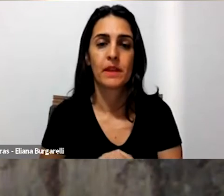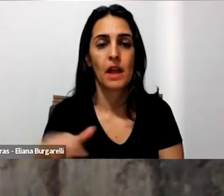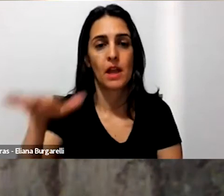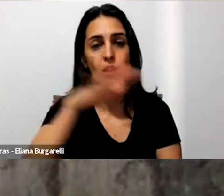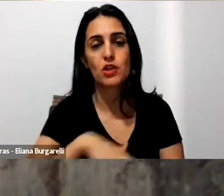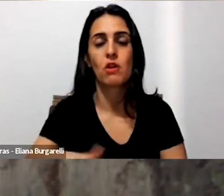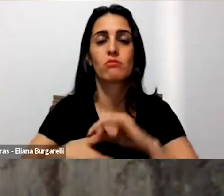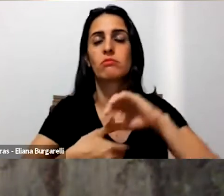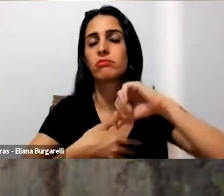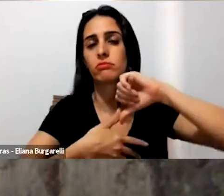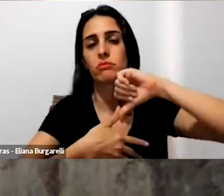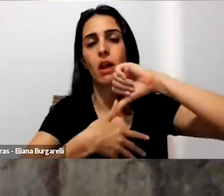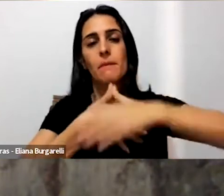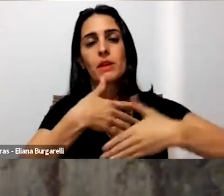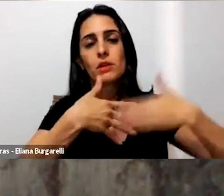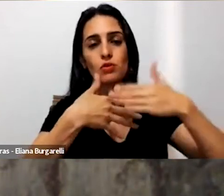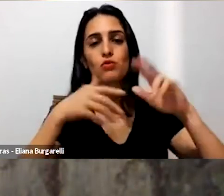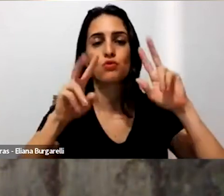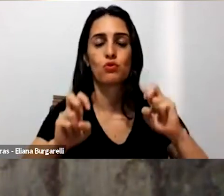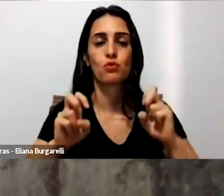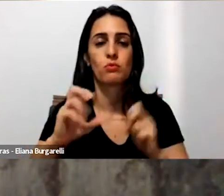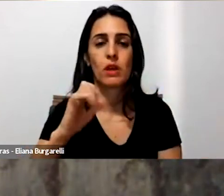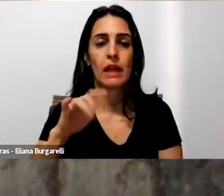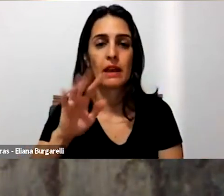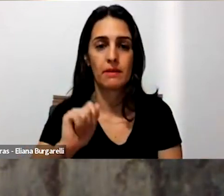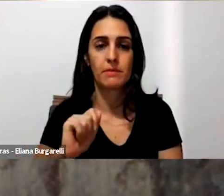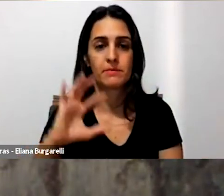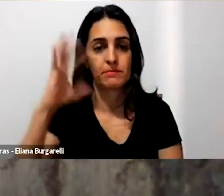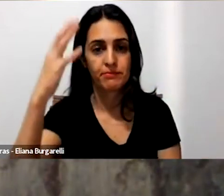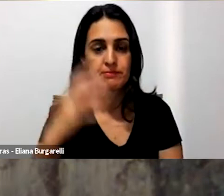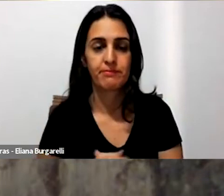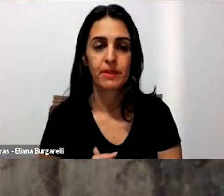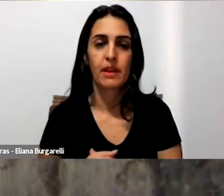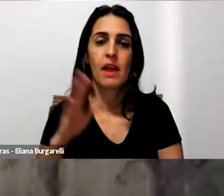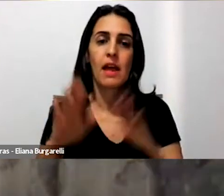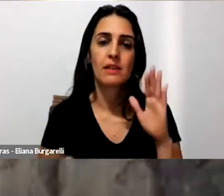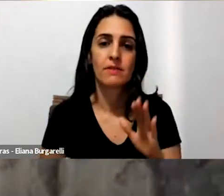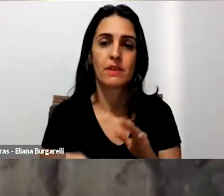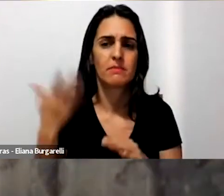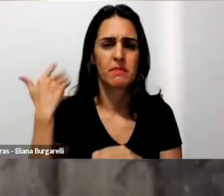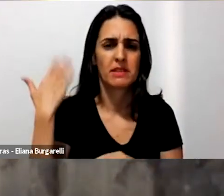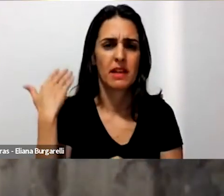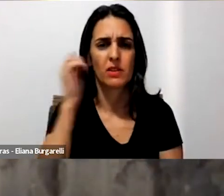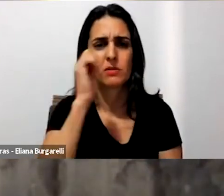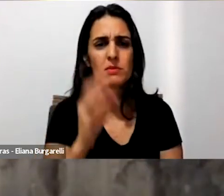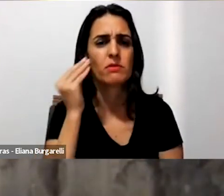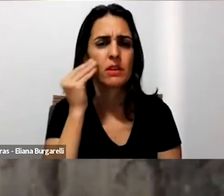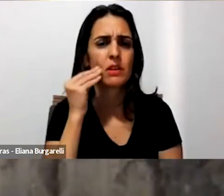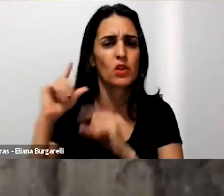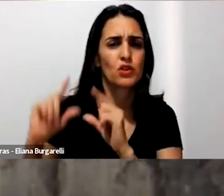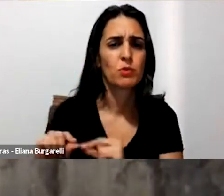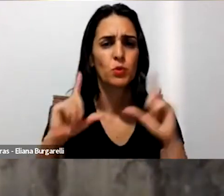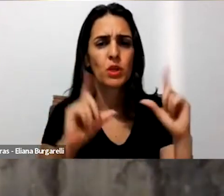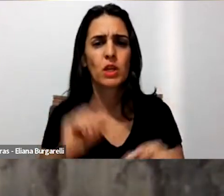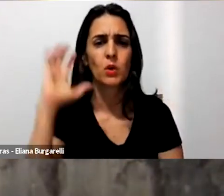Sul em relação à questão climática. Tá? Ou, por exemplo, quando o Brasil estava reduzindo o desmatamento, isso é uma coisa que todo mundo... Eu posso falar isso com